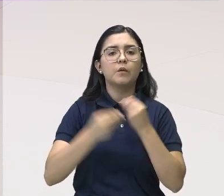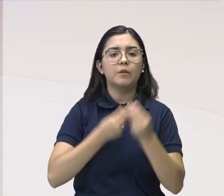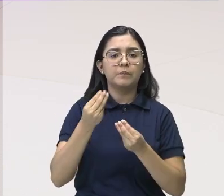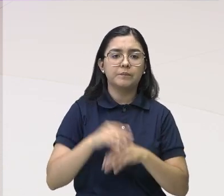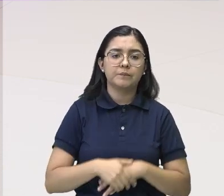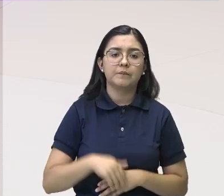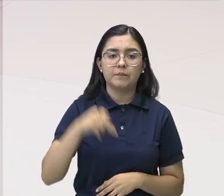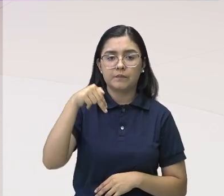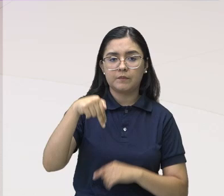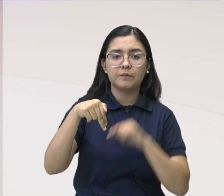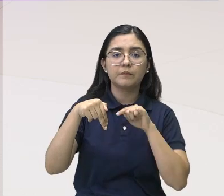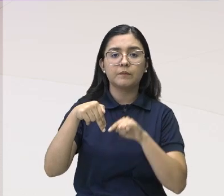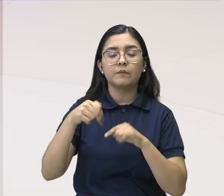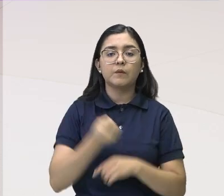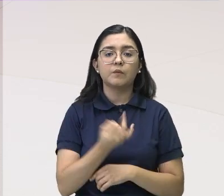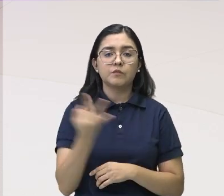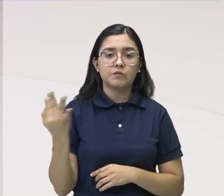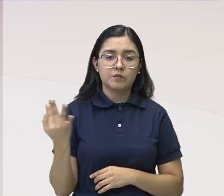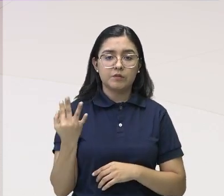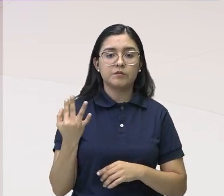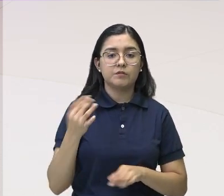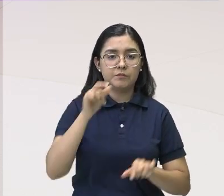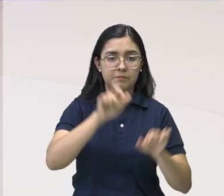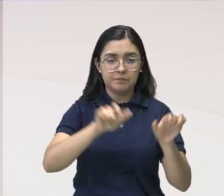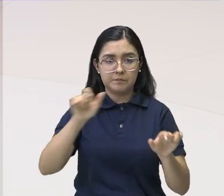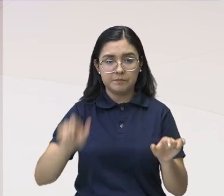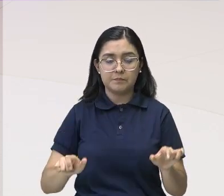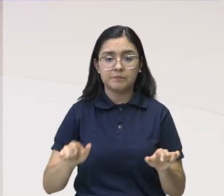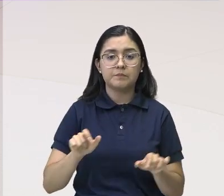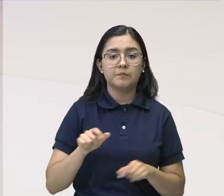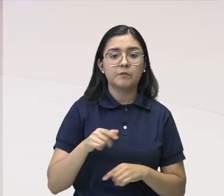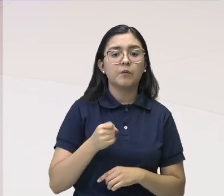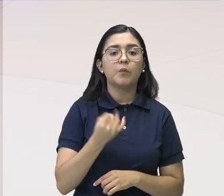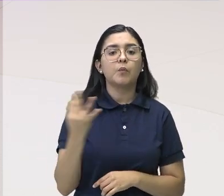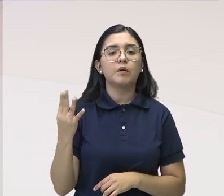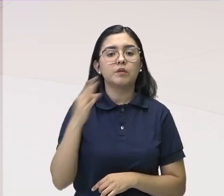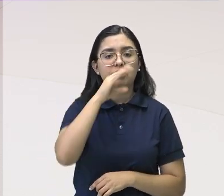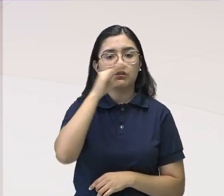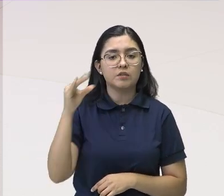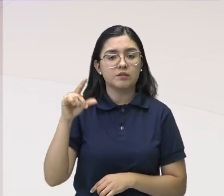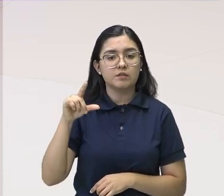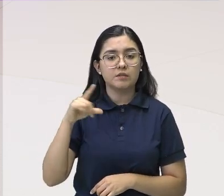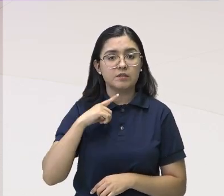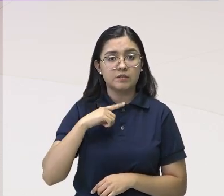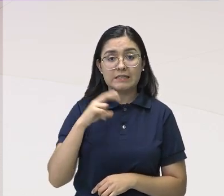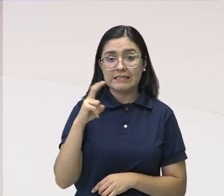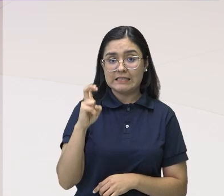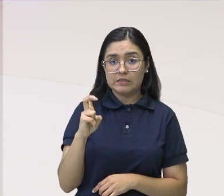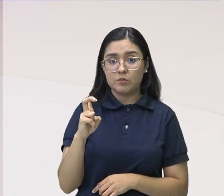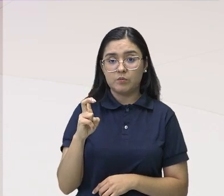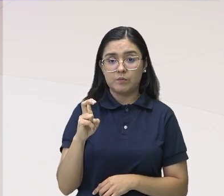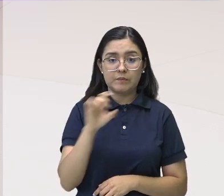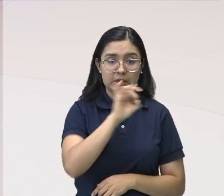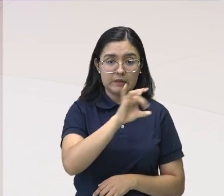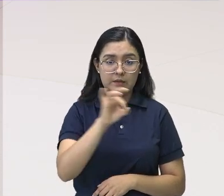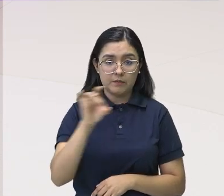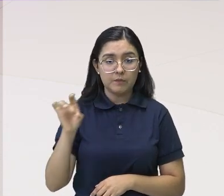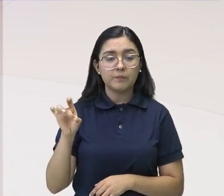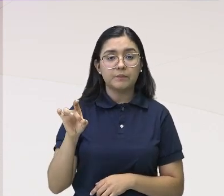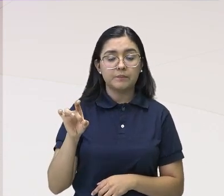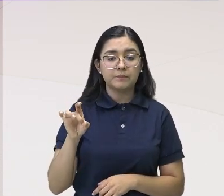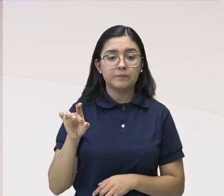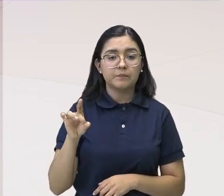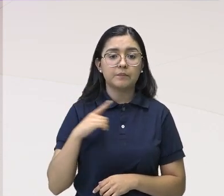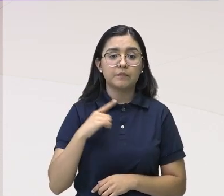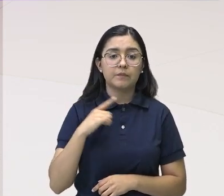N vai ser exatamente meu número de elementos. Quantas crianças eu tenho? 5. Cada criança é um elemento. Então, no